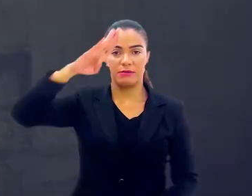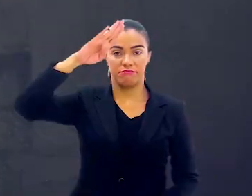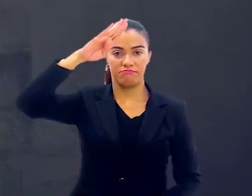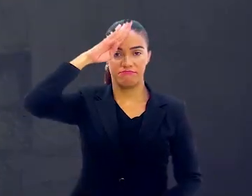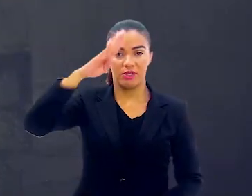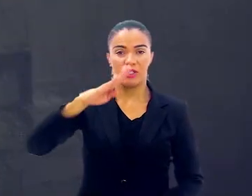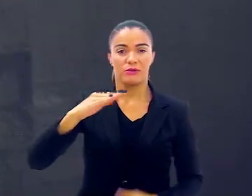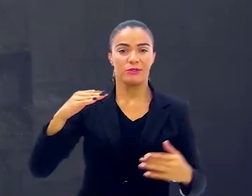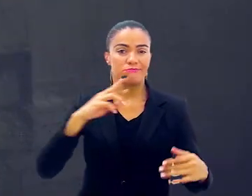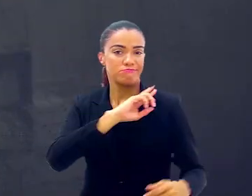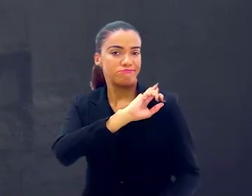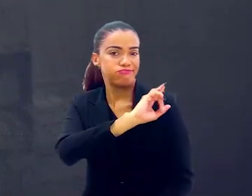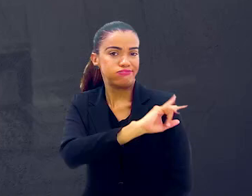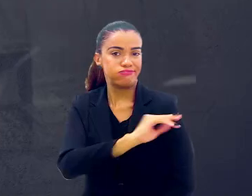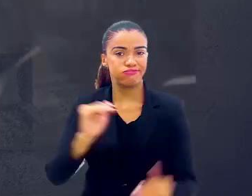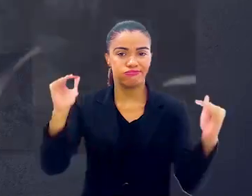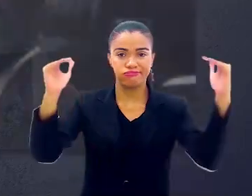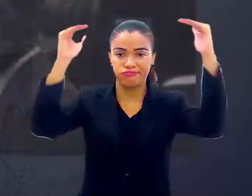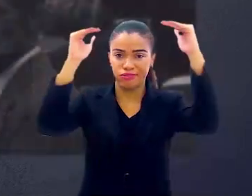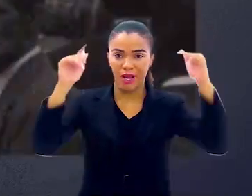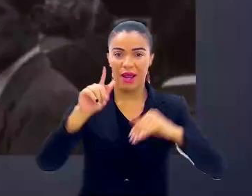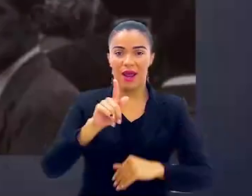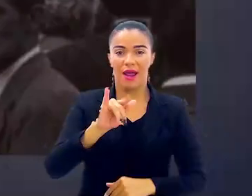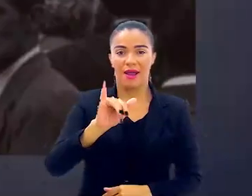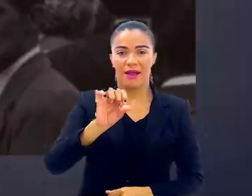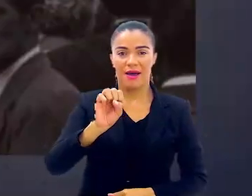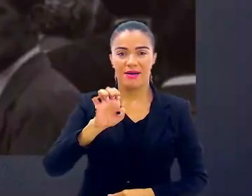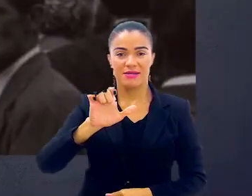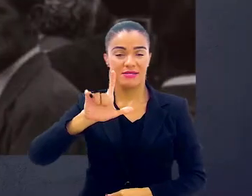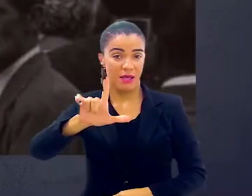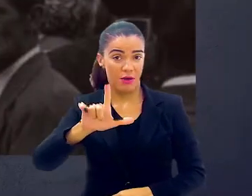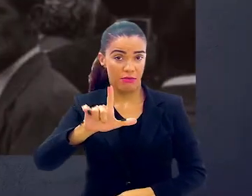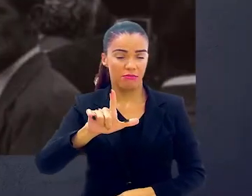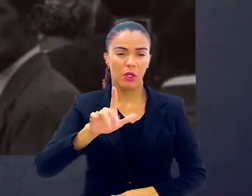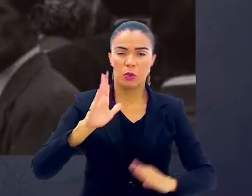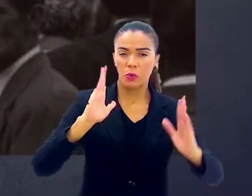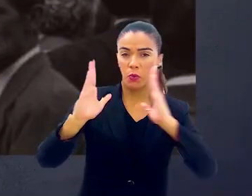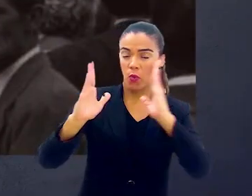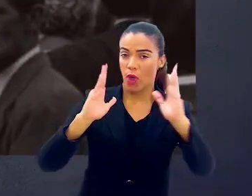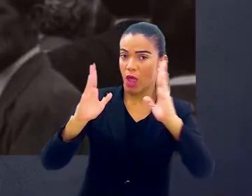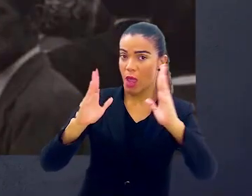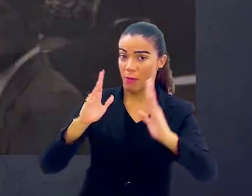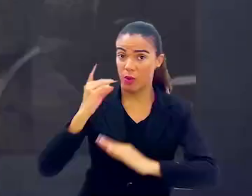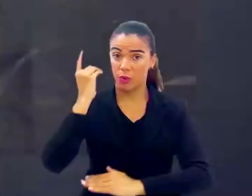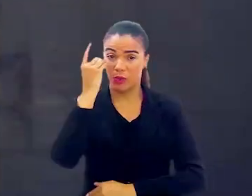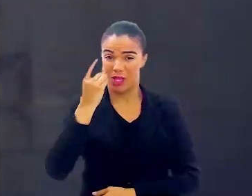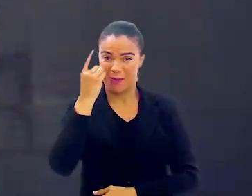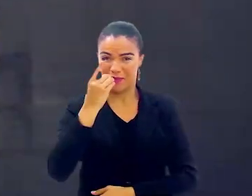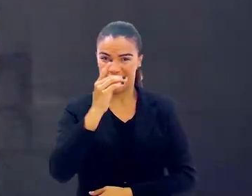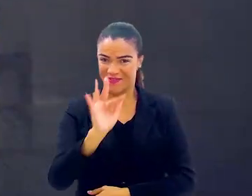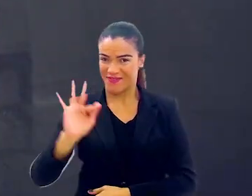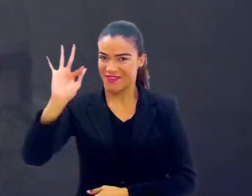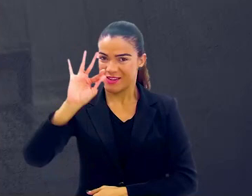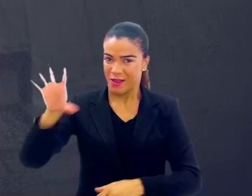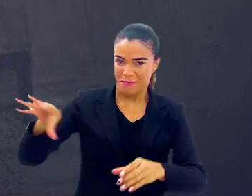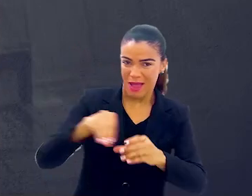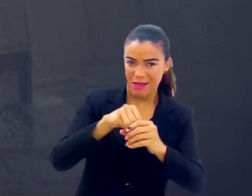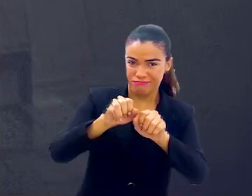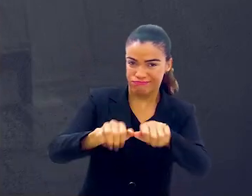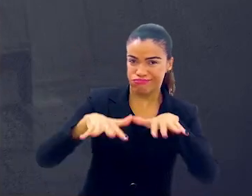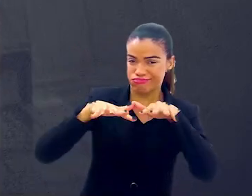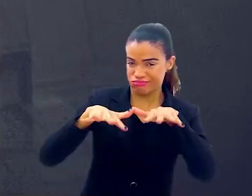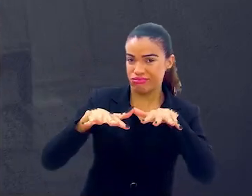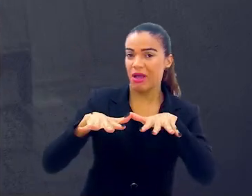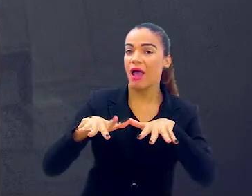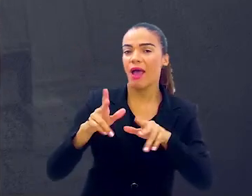militar, General Ernesto Geisel. Ato ditatorial baixado numa época em que o deputado federal e constituinte